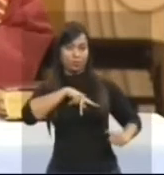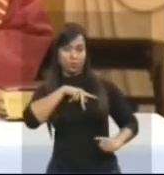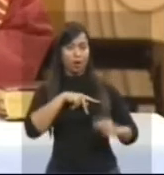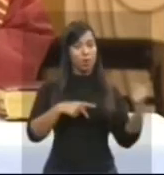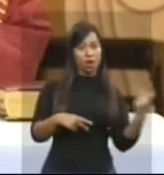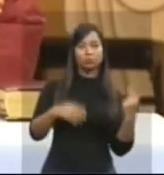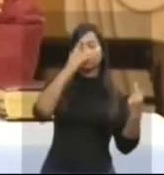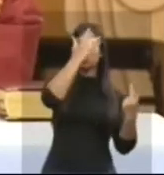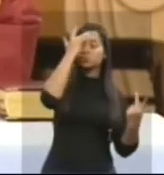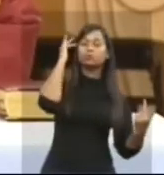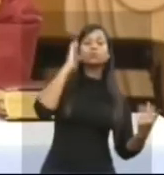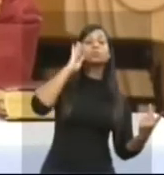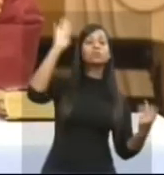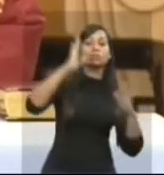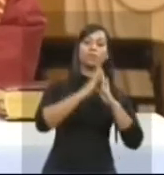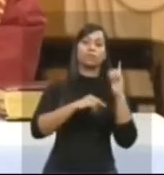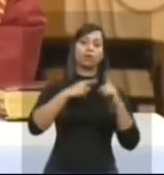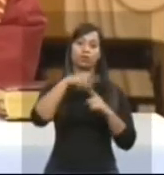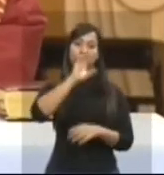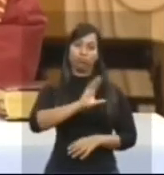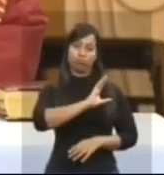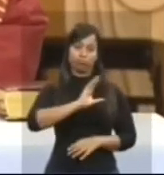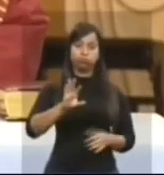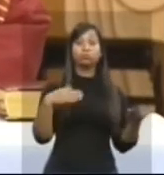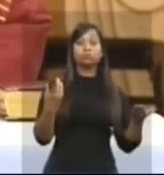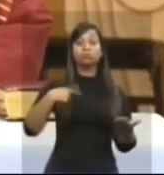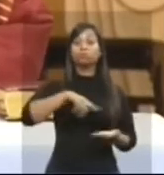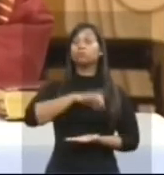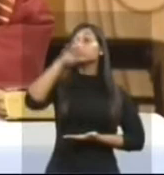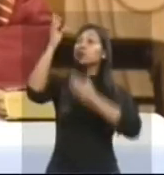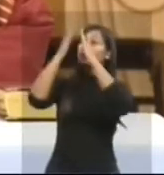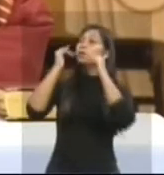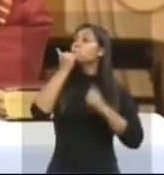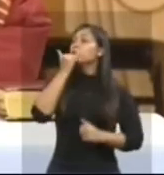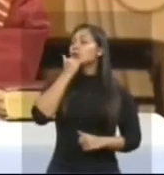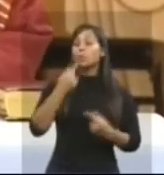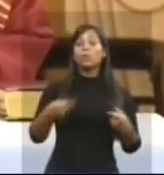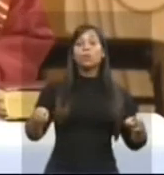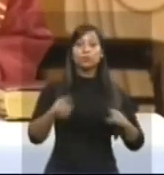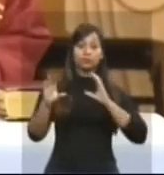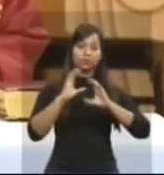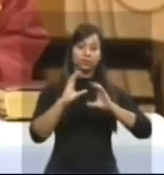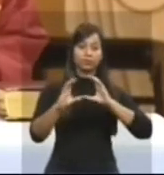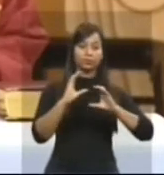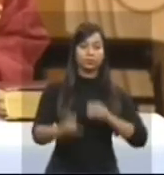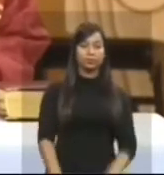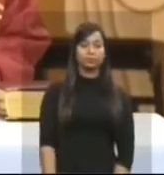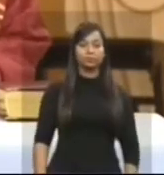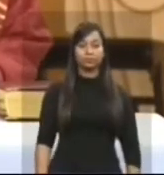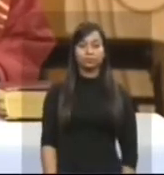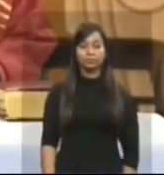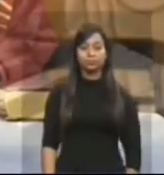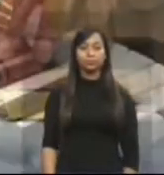que são as colunas principais da Igreja. Peçamos o perdão cantando o canto penitencial.